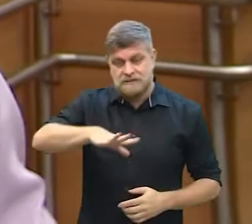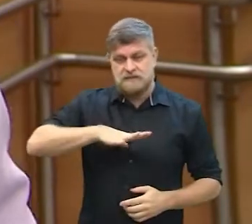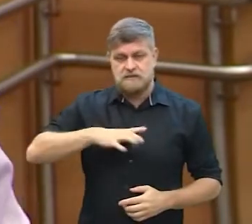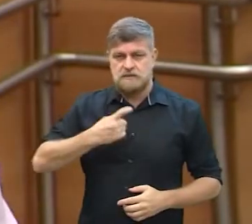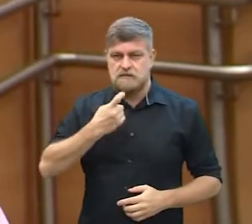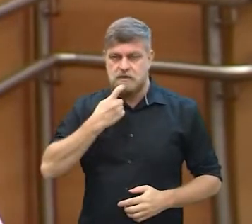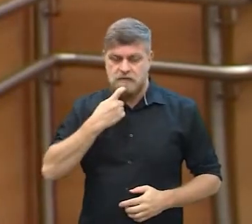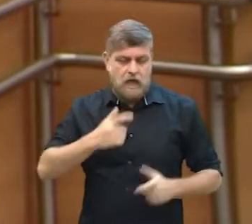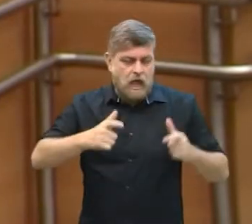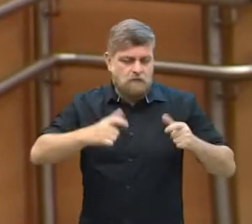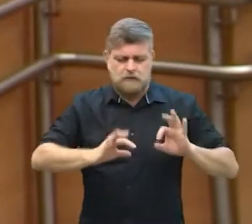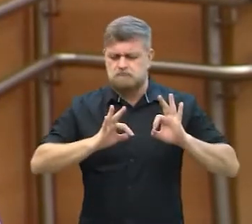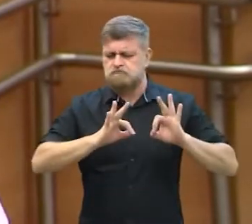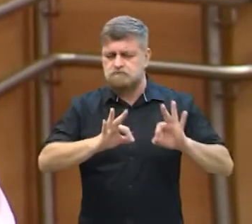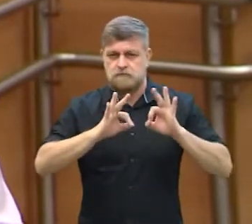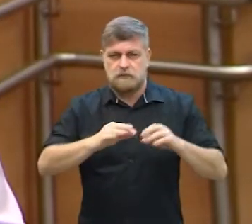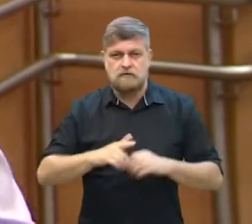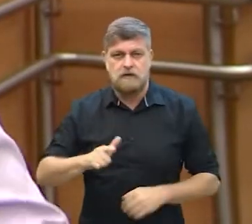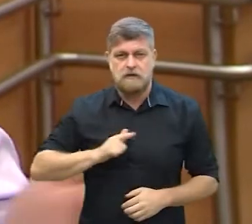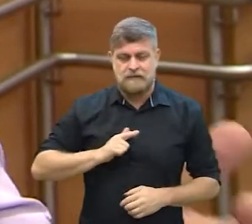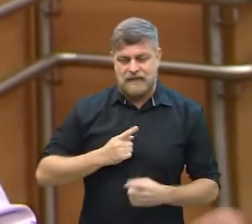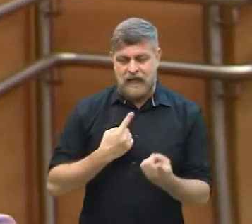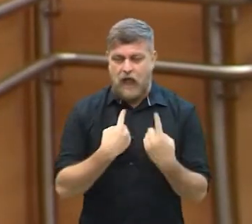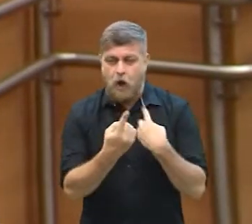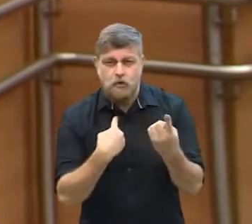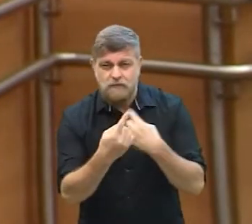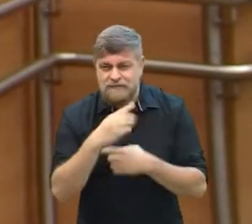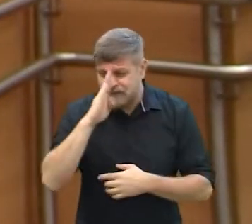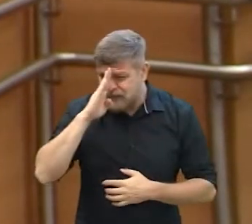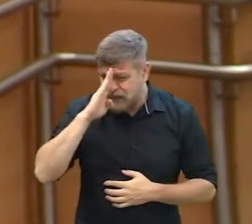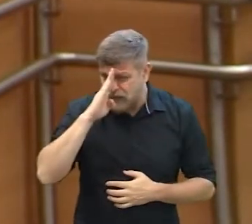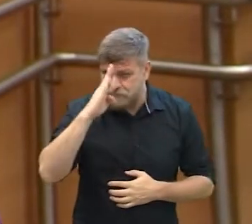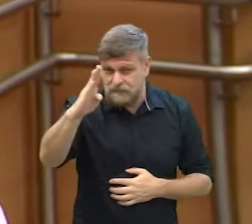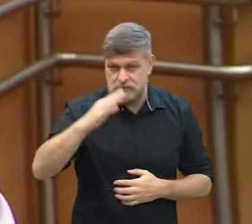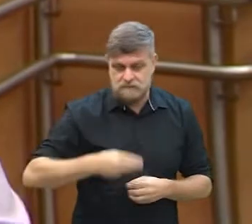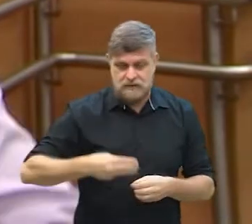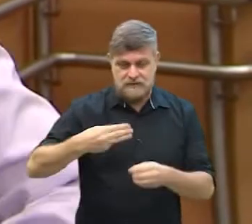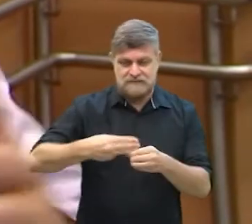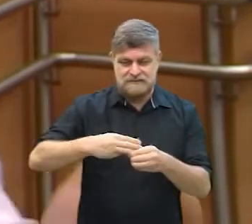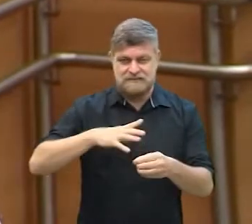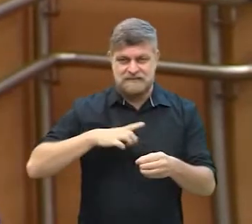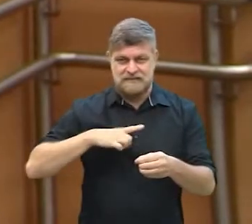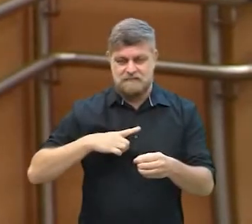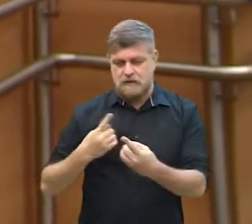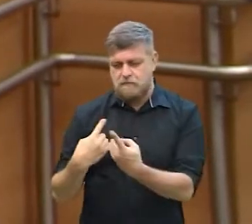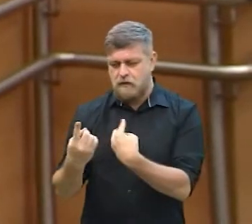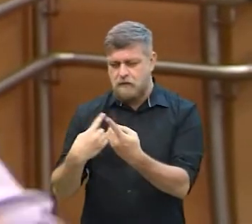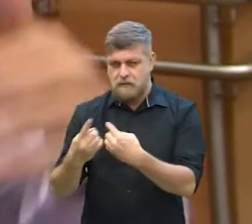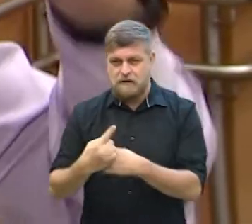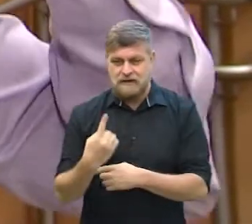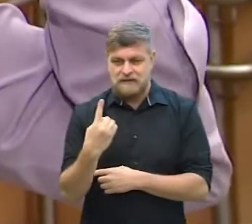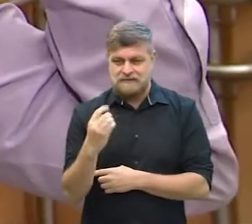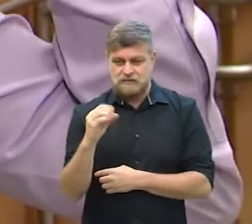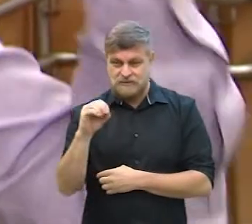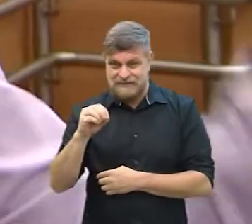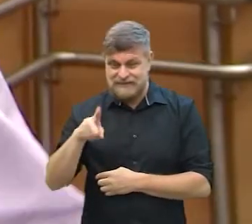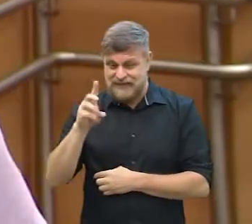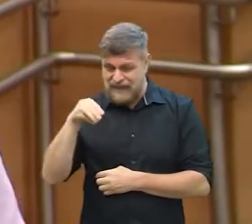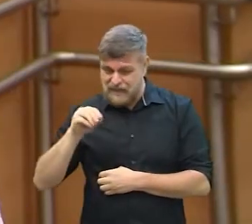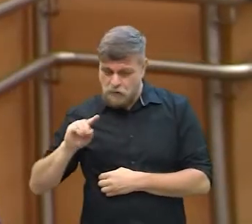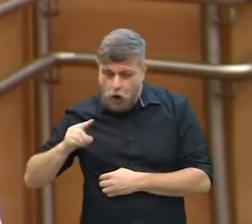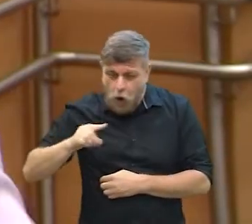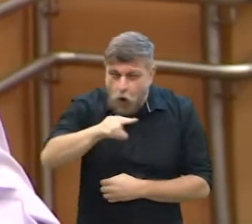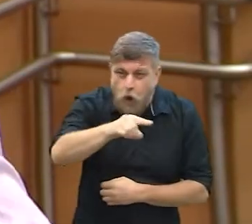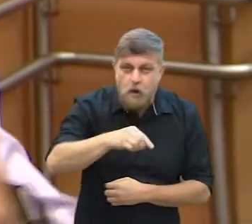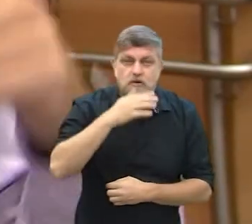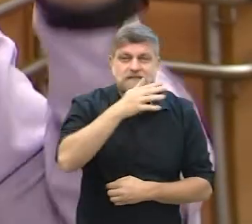posição privilegiada que Campinas tem de forma geográfica, né? As principais rodovias circundam aqui a nossa cidade, 180 quilômetros